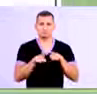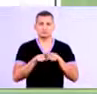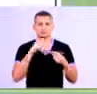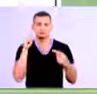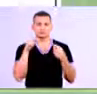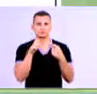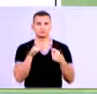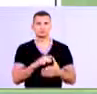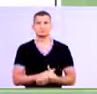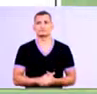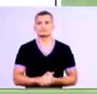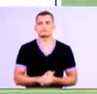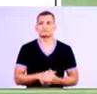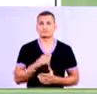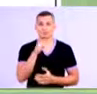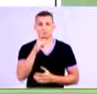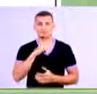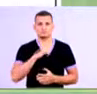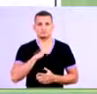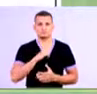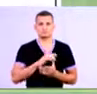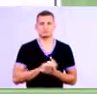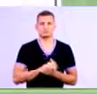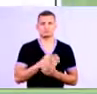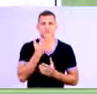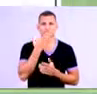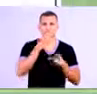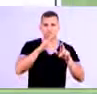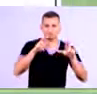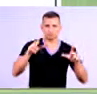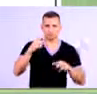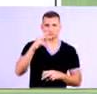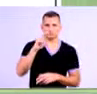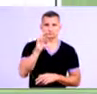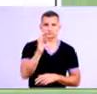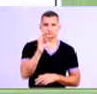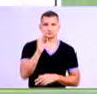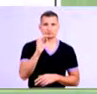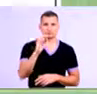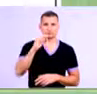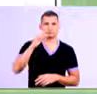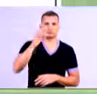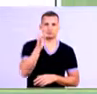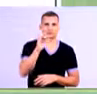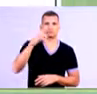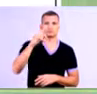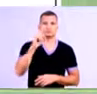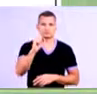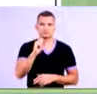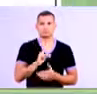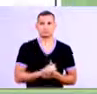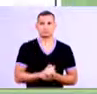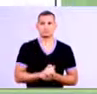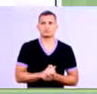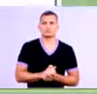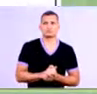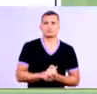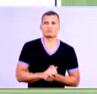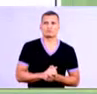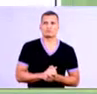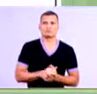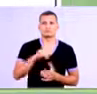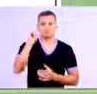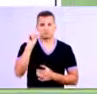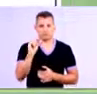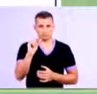Aqui a gente tem um tipo de tipos de protótipos, tá? Os protótipos de baixa fidelidade, os protótipos